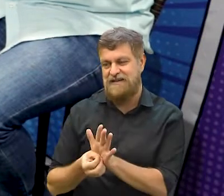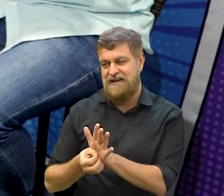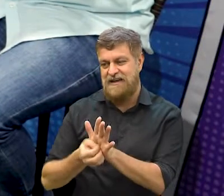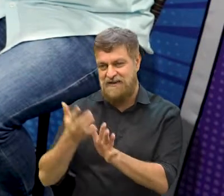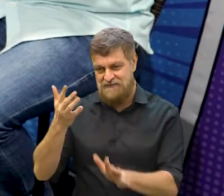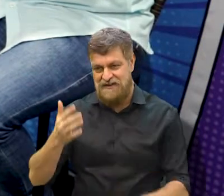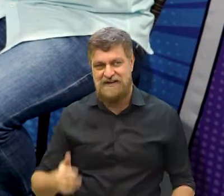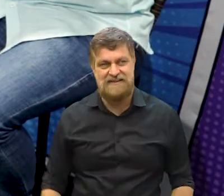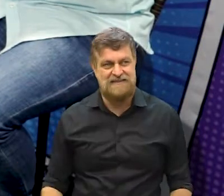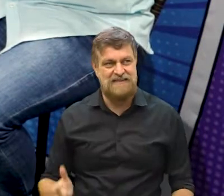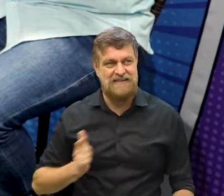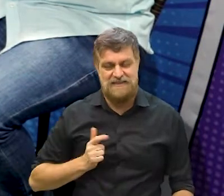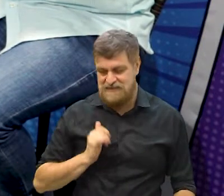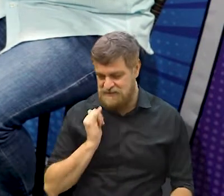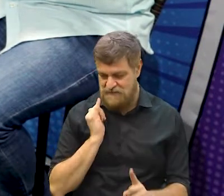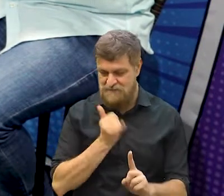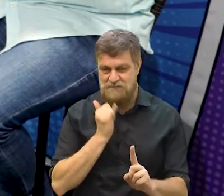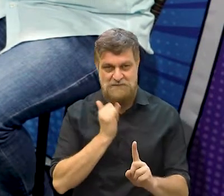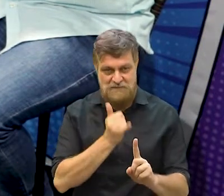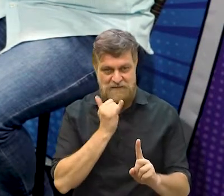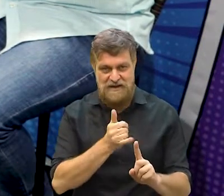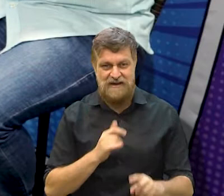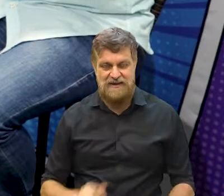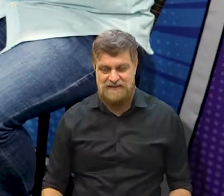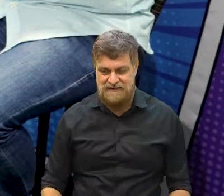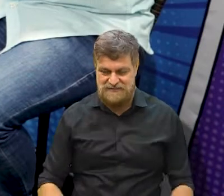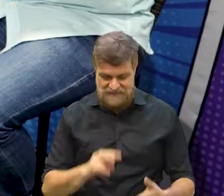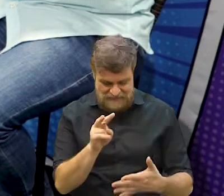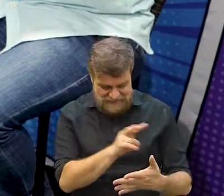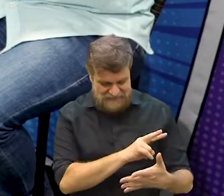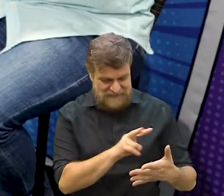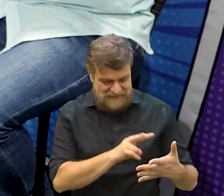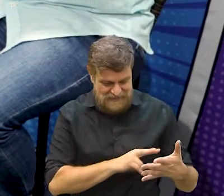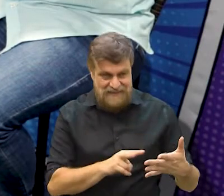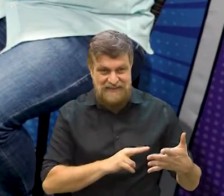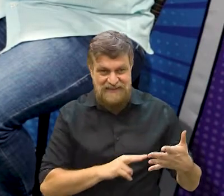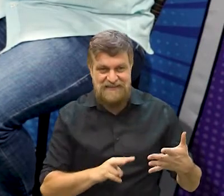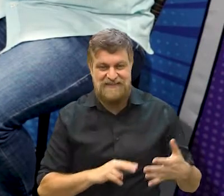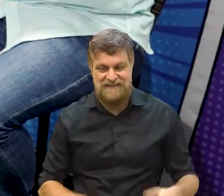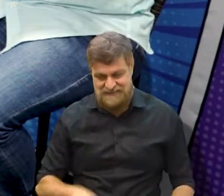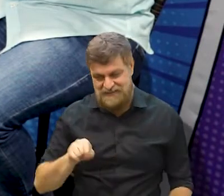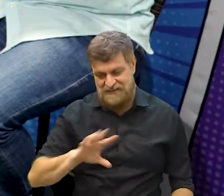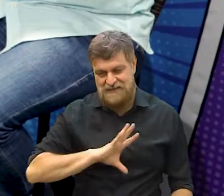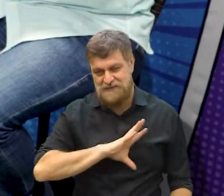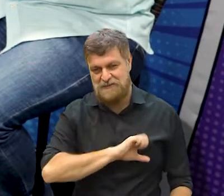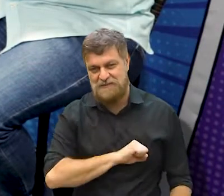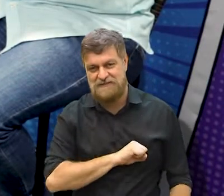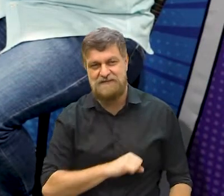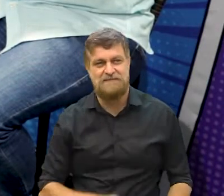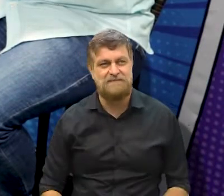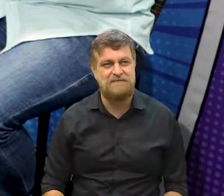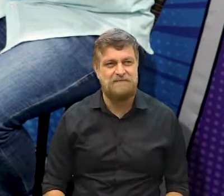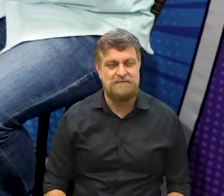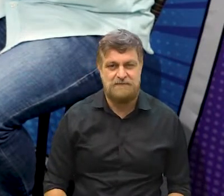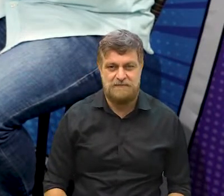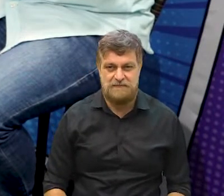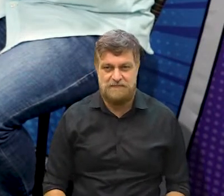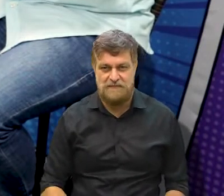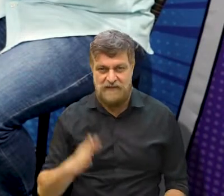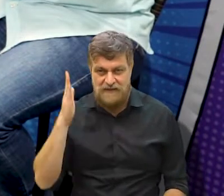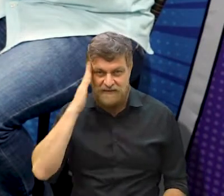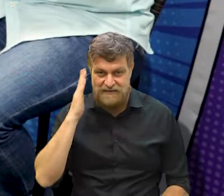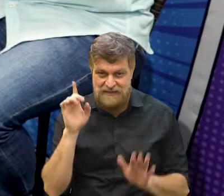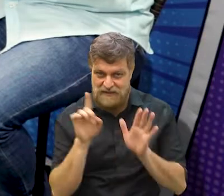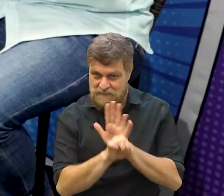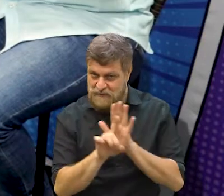Uhum. A gente guarda eles. A gente sempre dá uma olhada aqui nos nossos trabalhos antigos. Eu sei que é uma